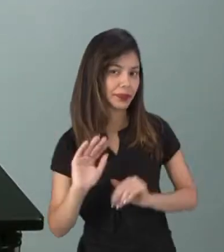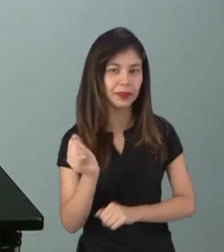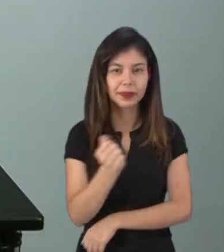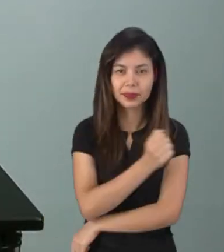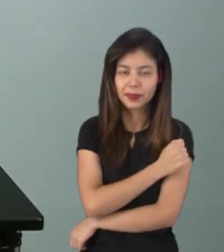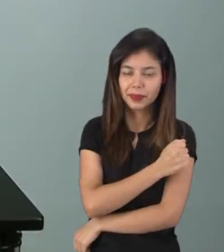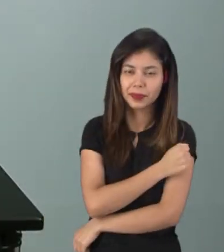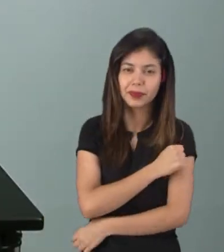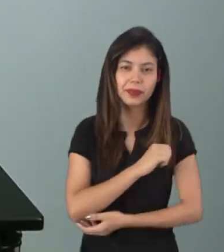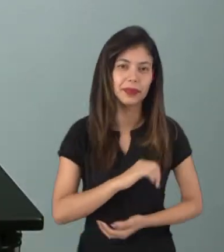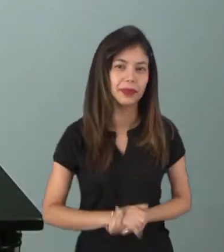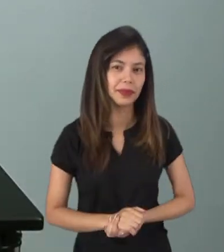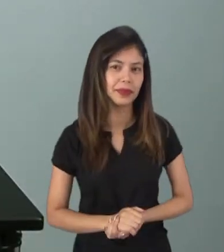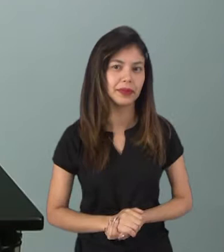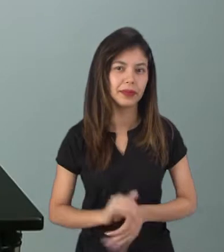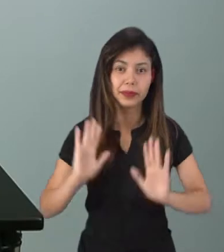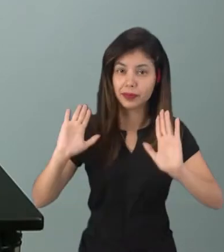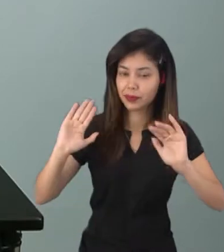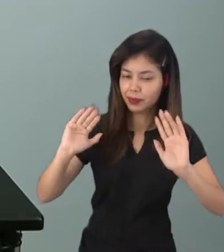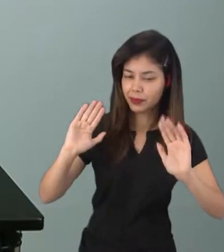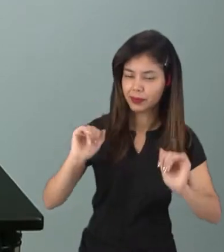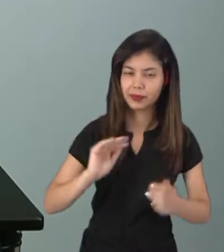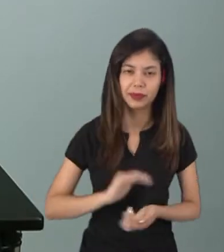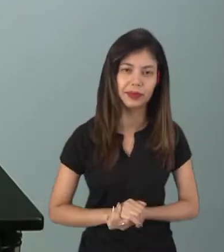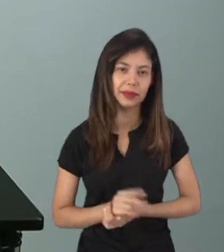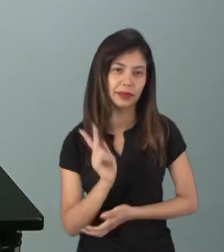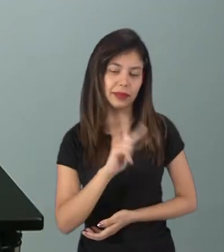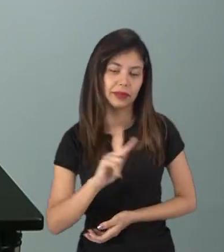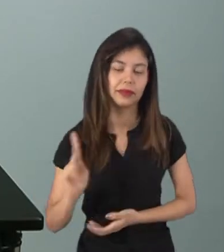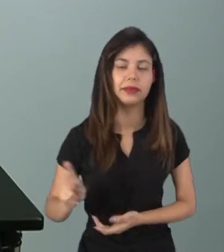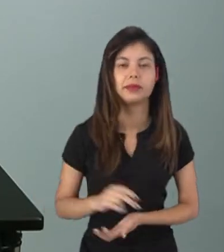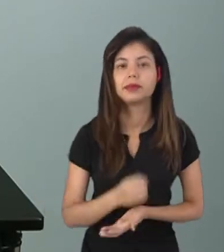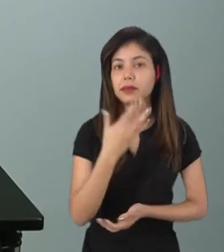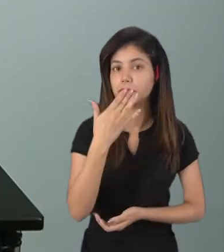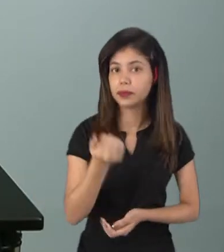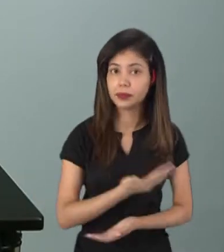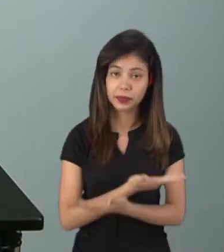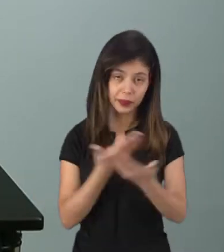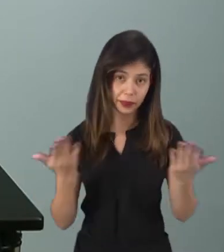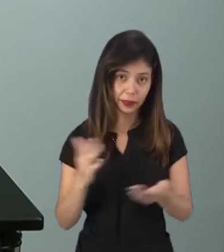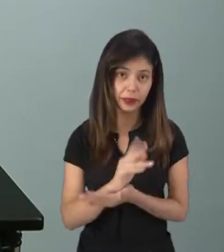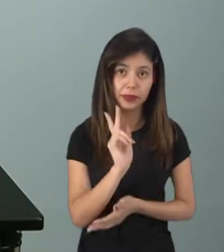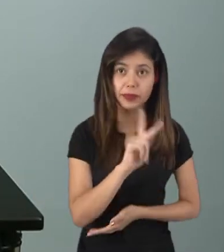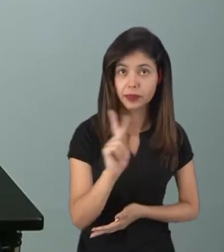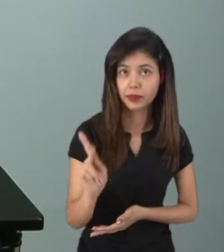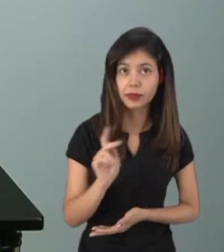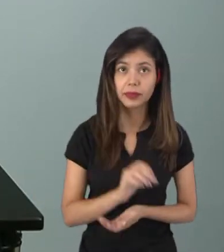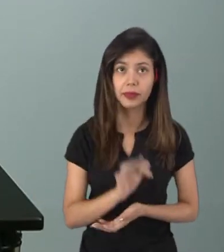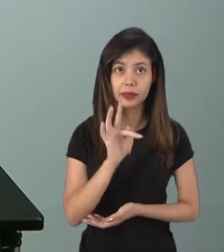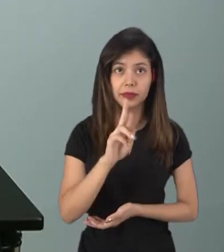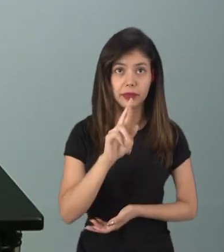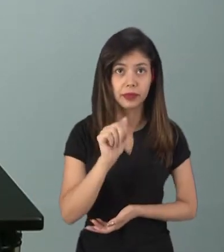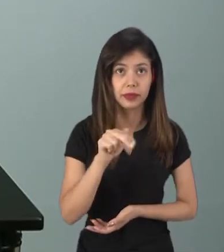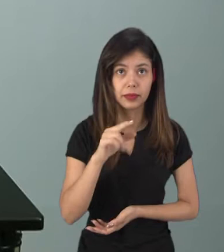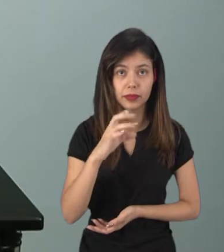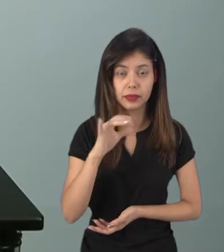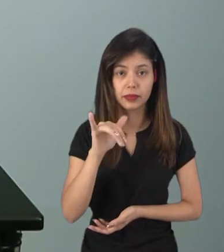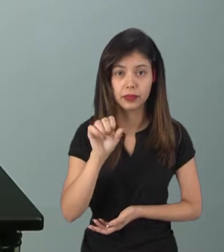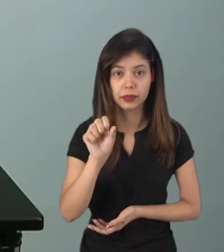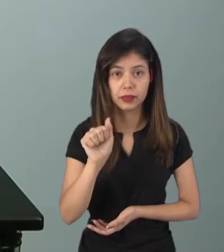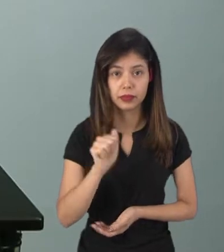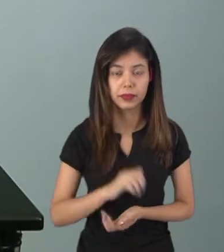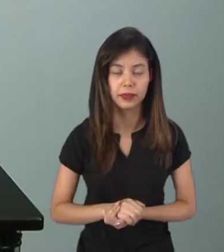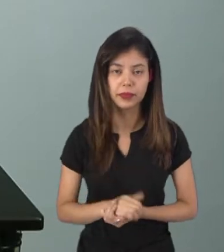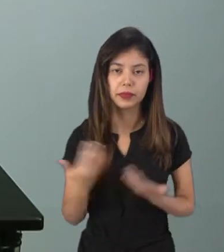Olá, estudantes! Olá, queridos professores! Tudo bem com vocês? Sou a professora Francisca